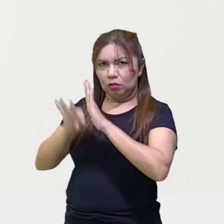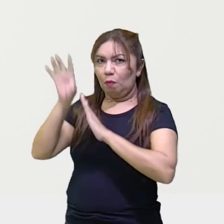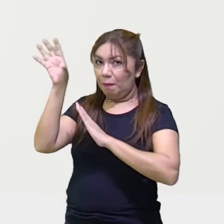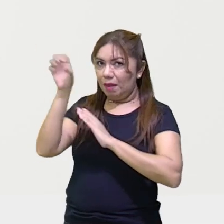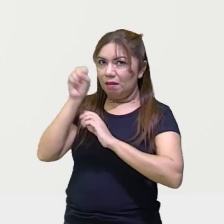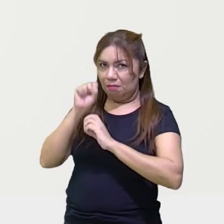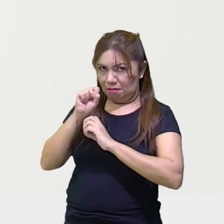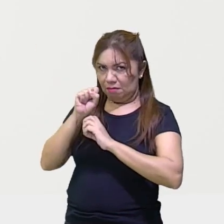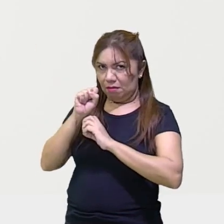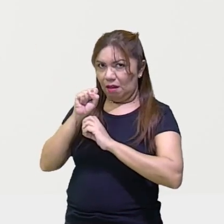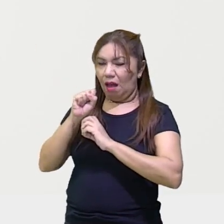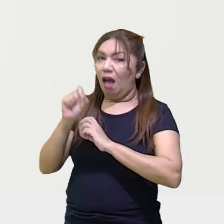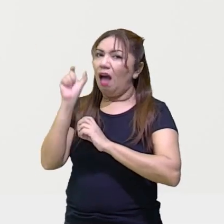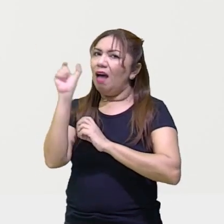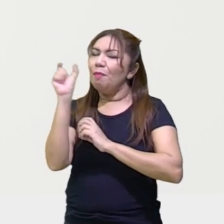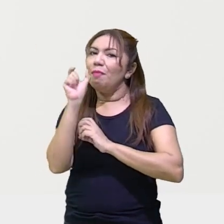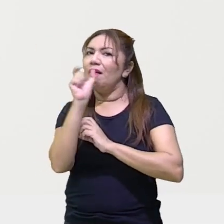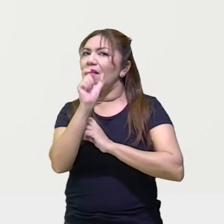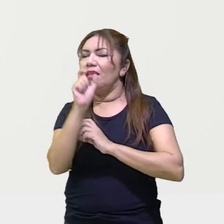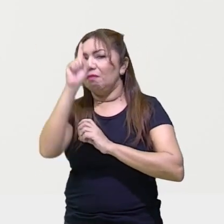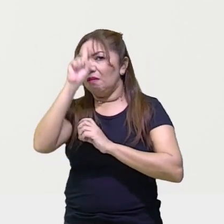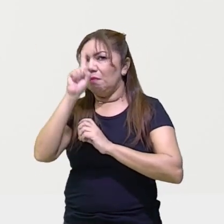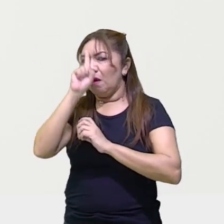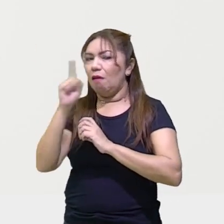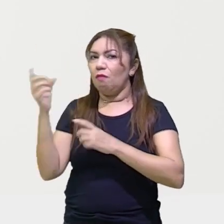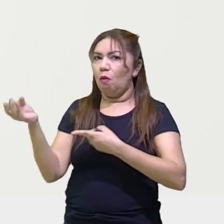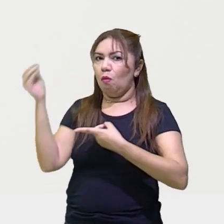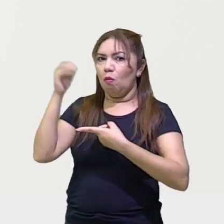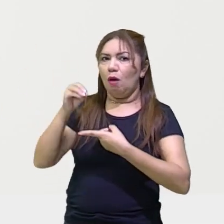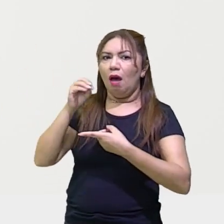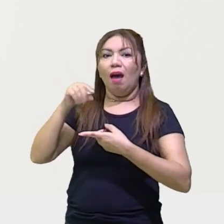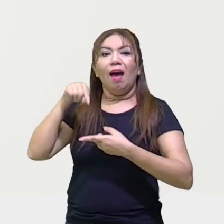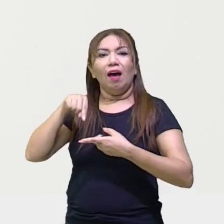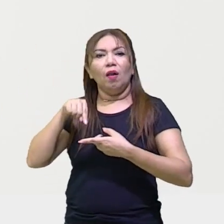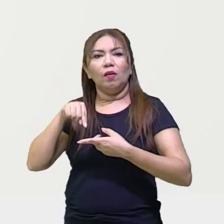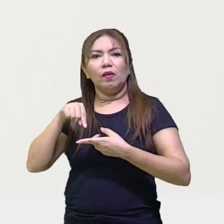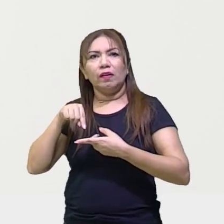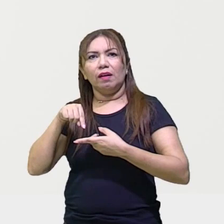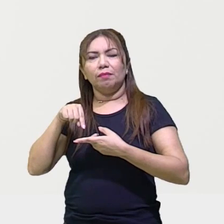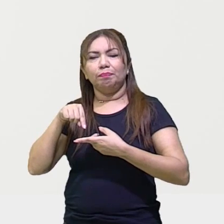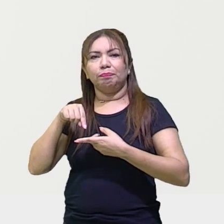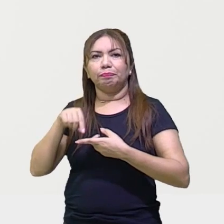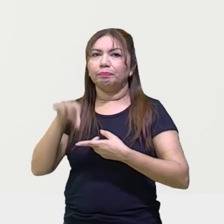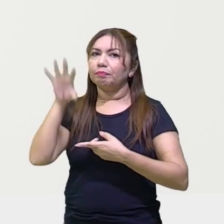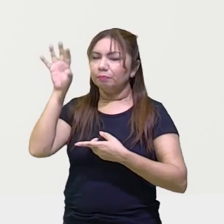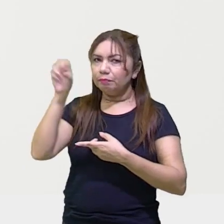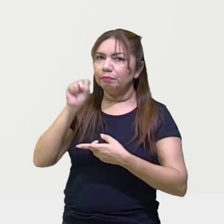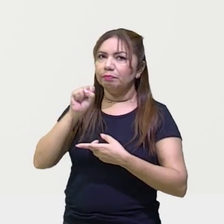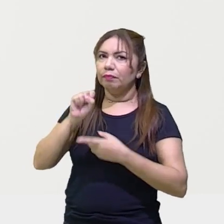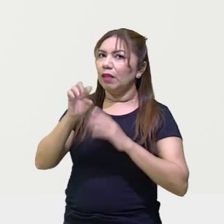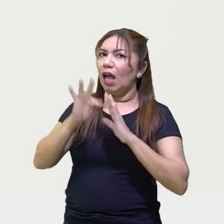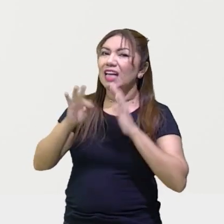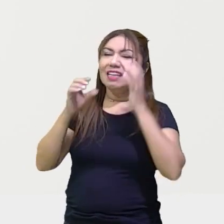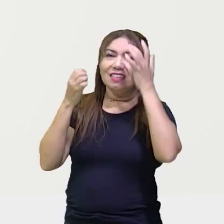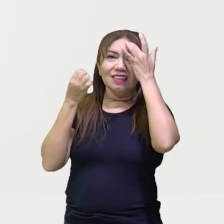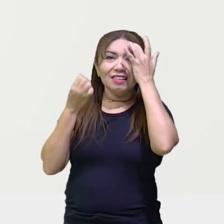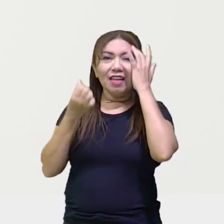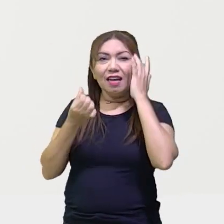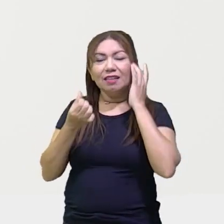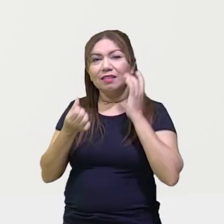palavras e colocar as suas regras de acentuação. Eu gostaria que vocês tirassem do texto 6